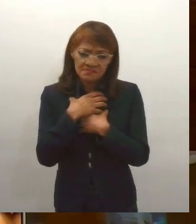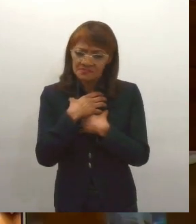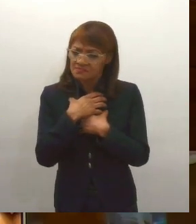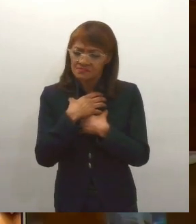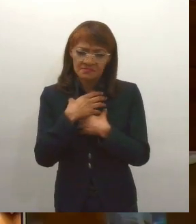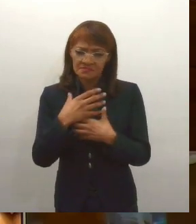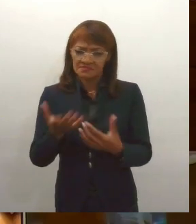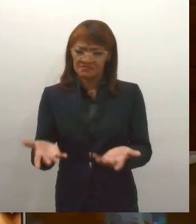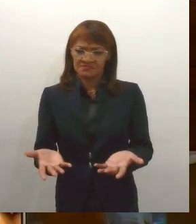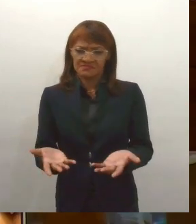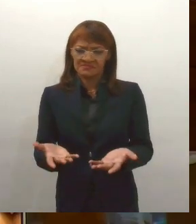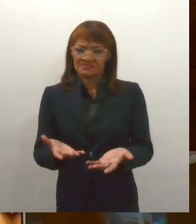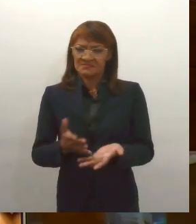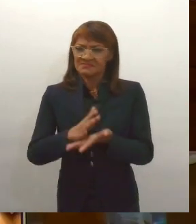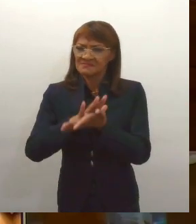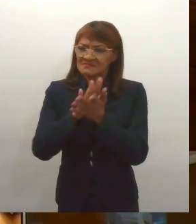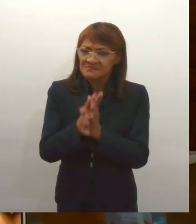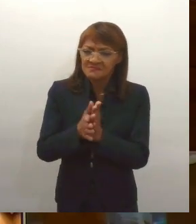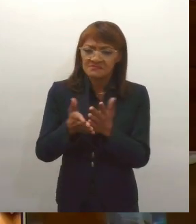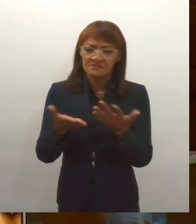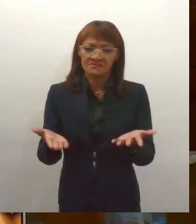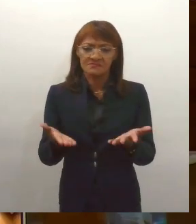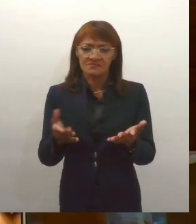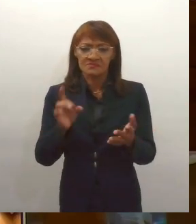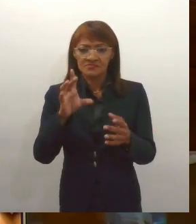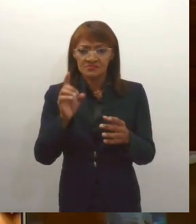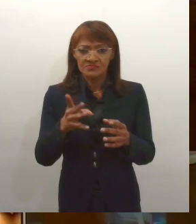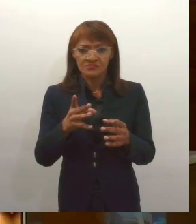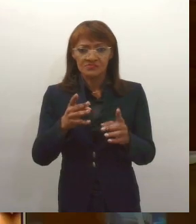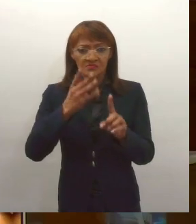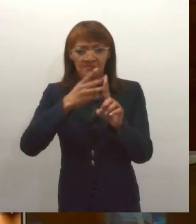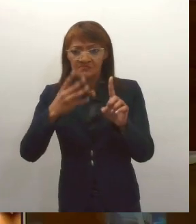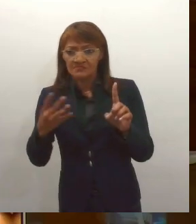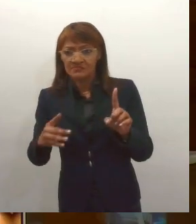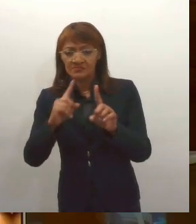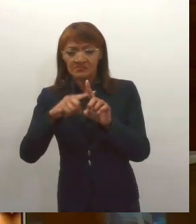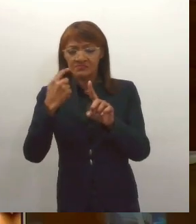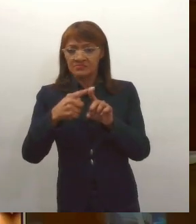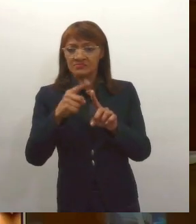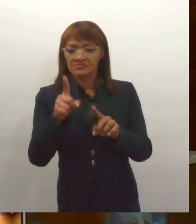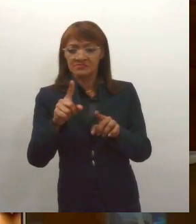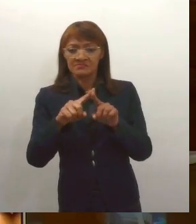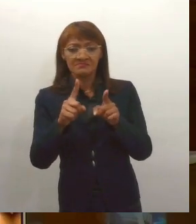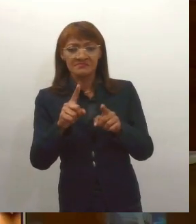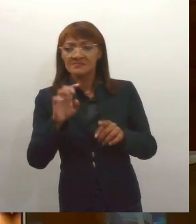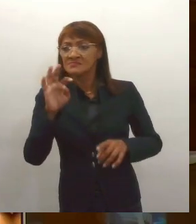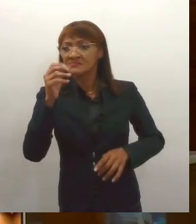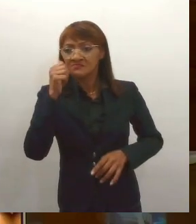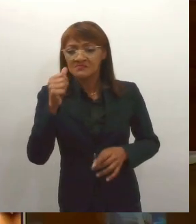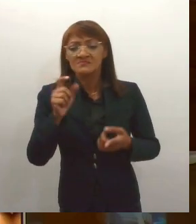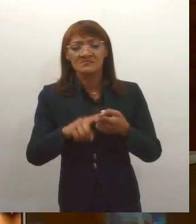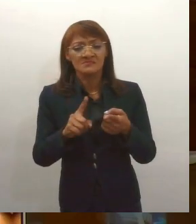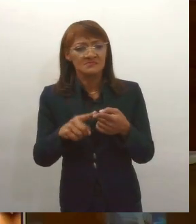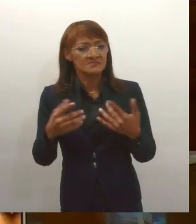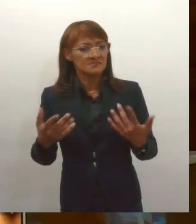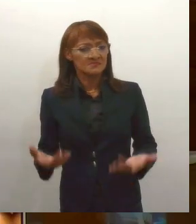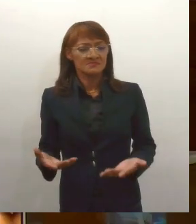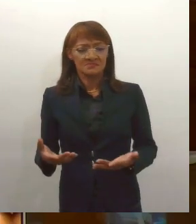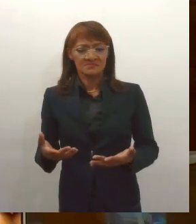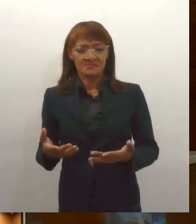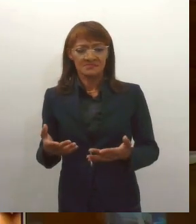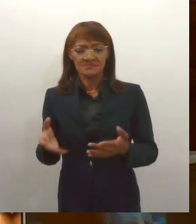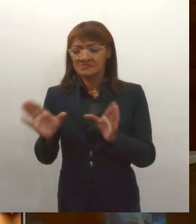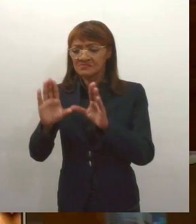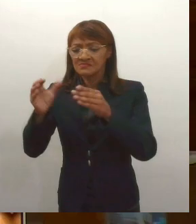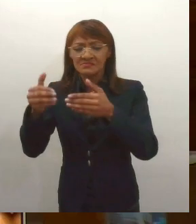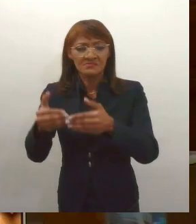lgbtq a mais mas com as mulheres com os grupos mais vulnerabilizados e a gente não pode aceitar esse